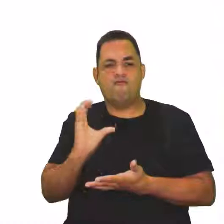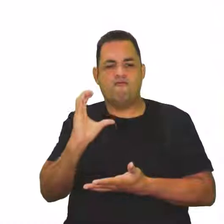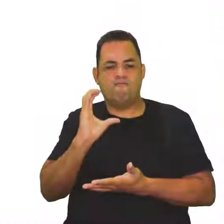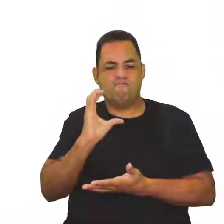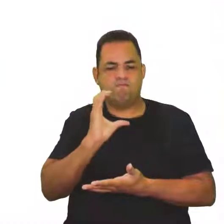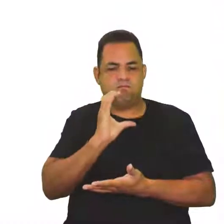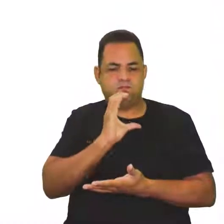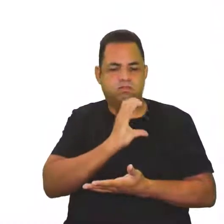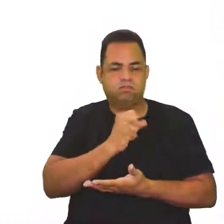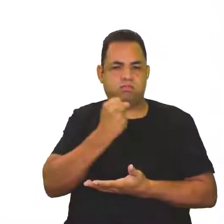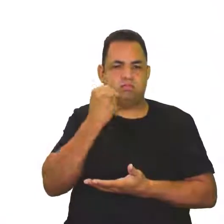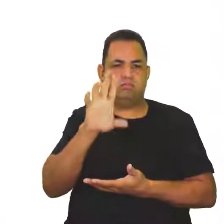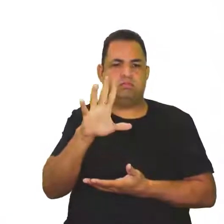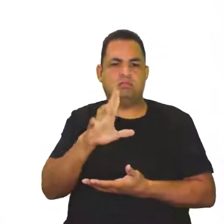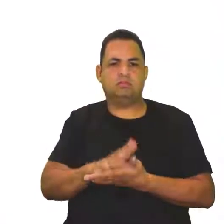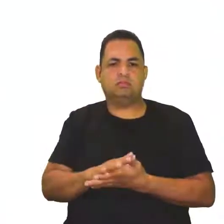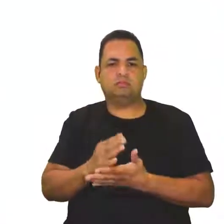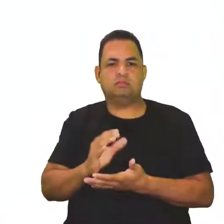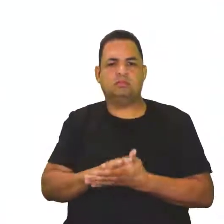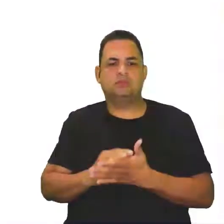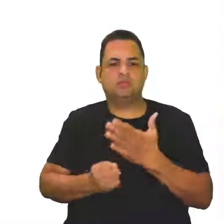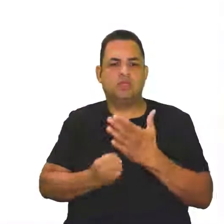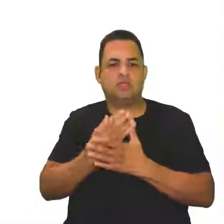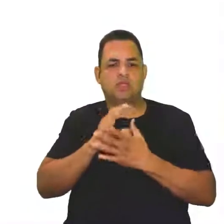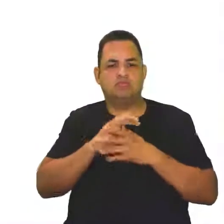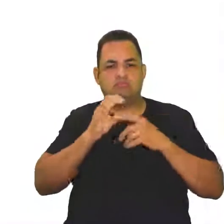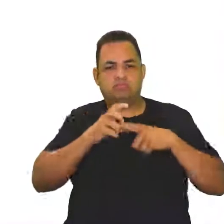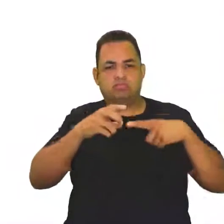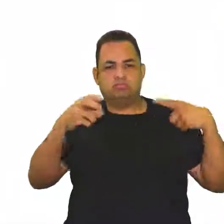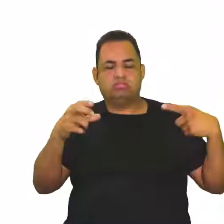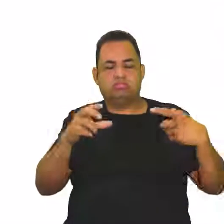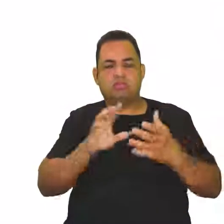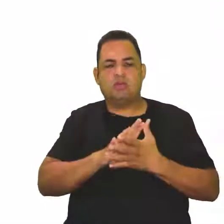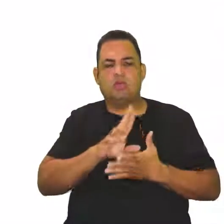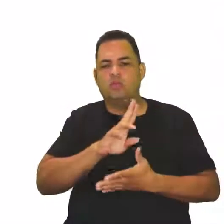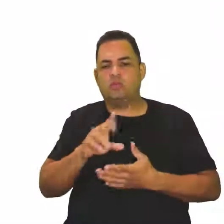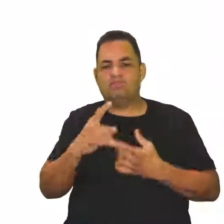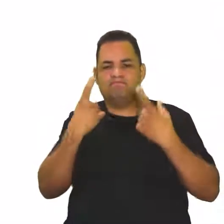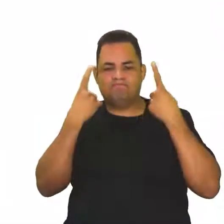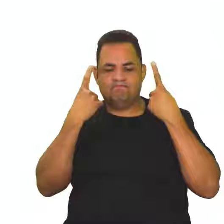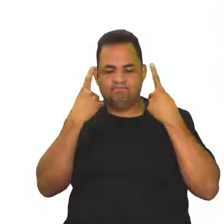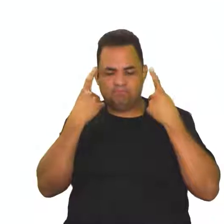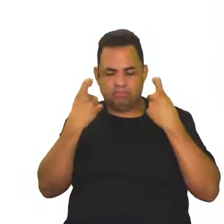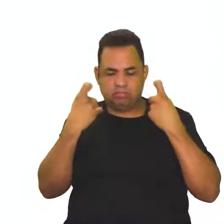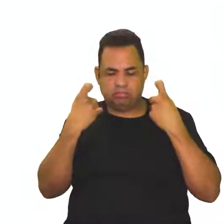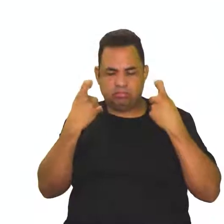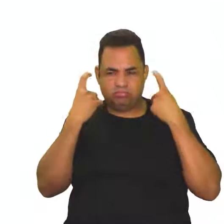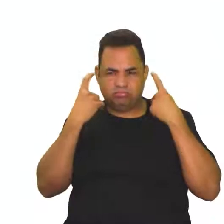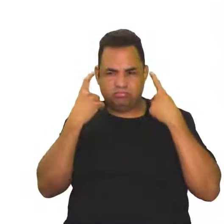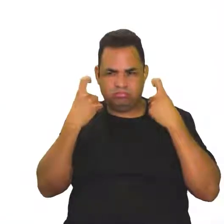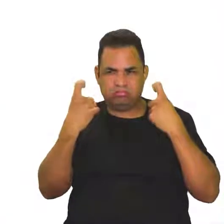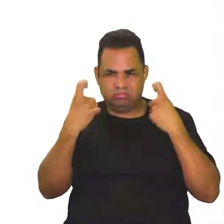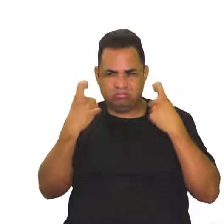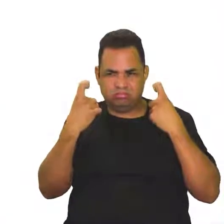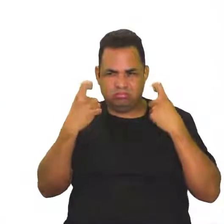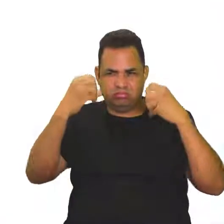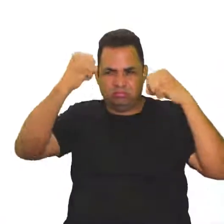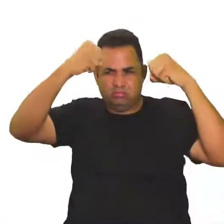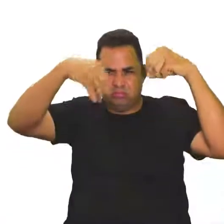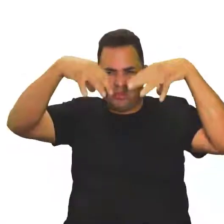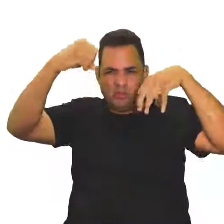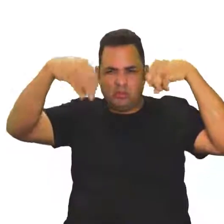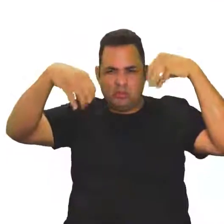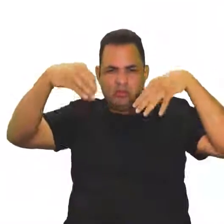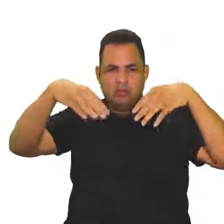ar, originando sua rápida expansão, é denominado de trovão. Então, toda vez que você